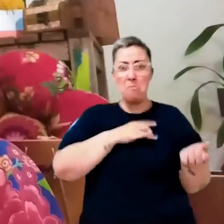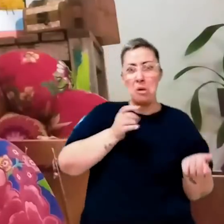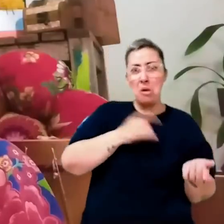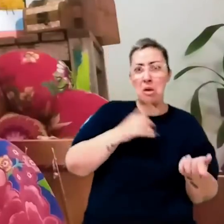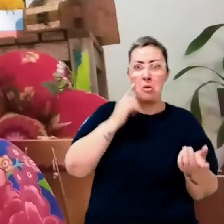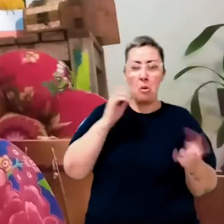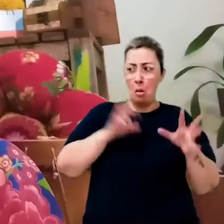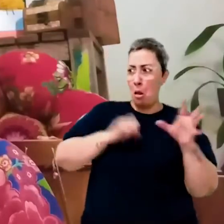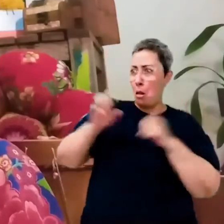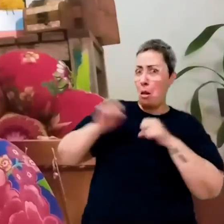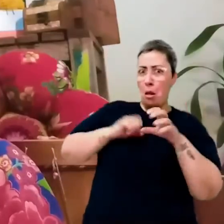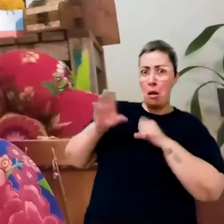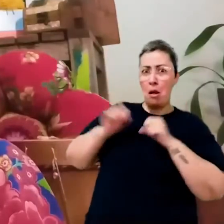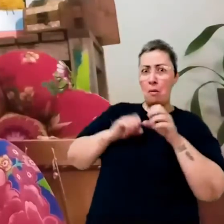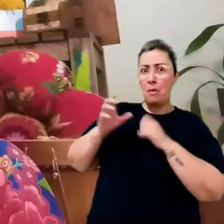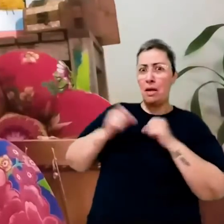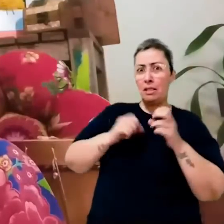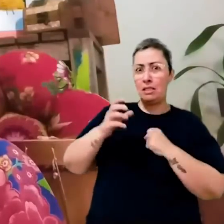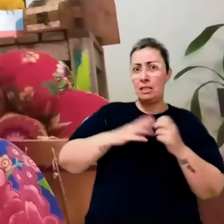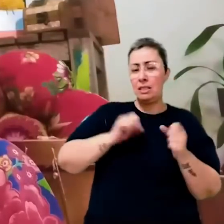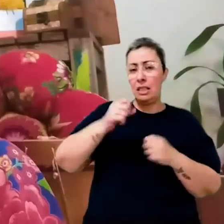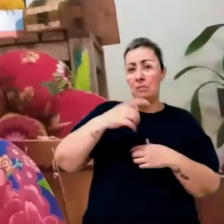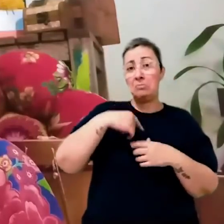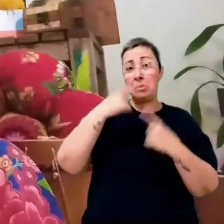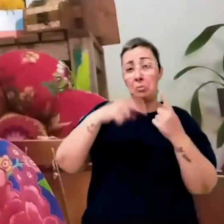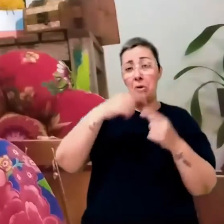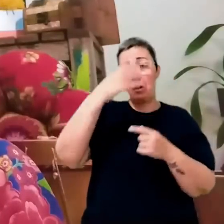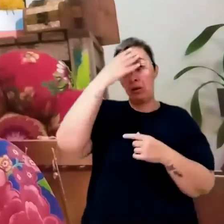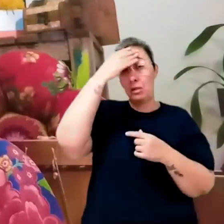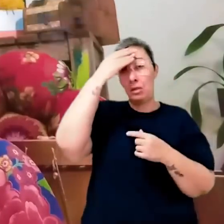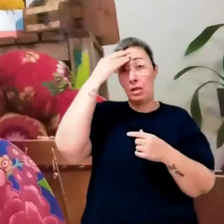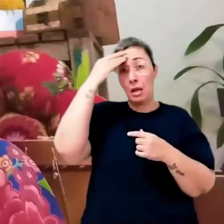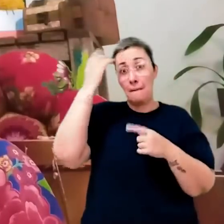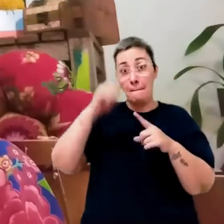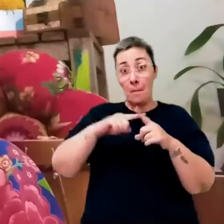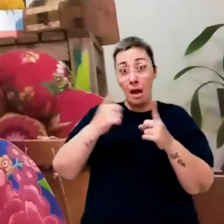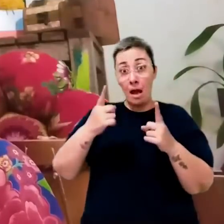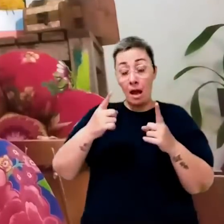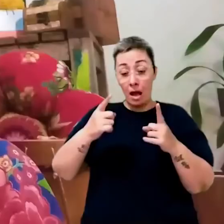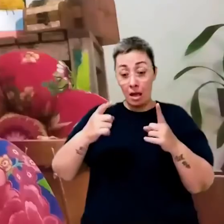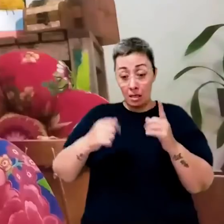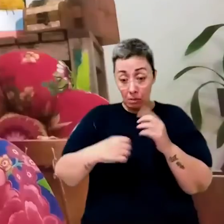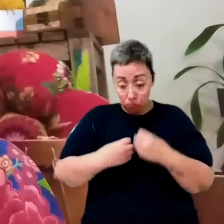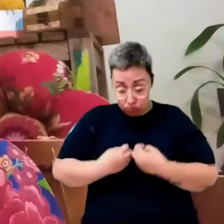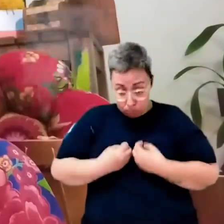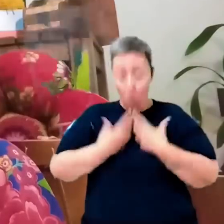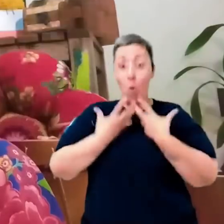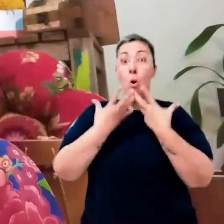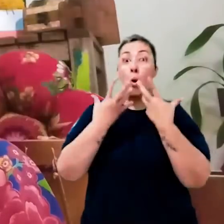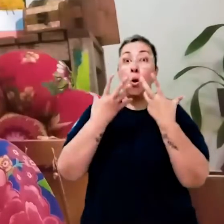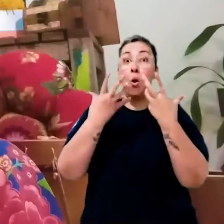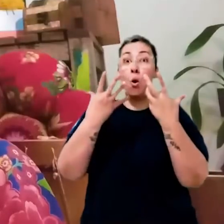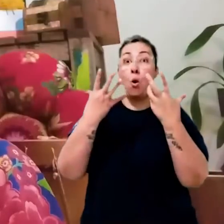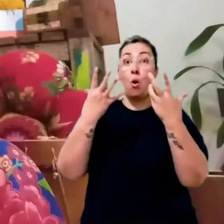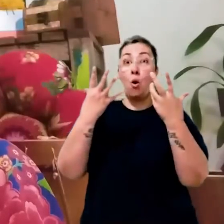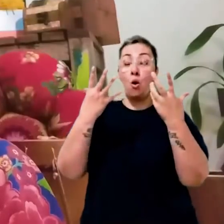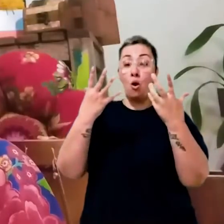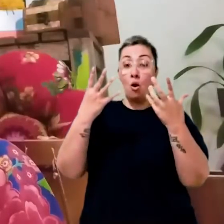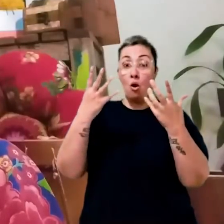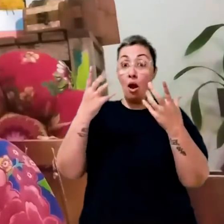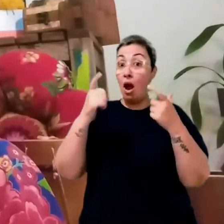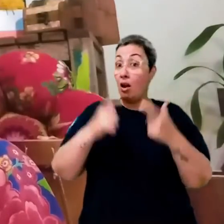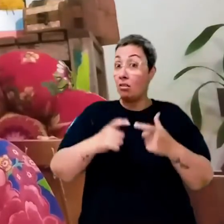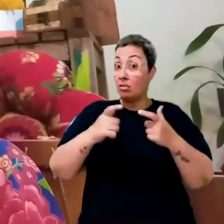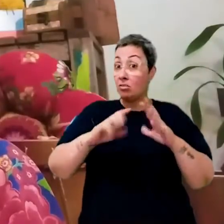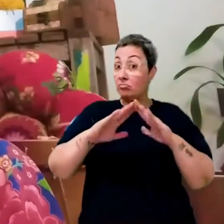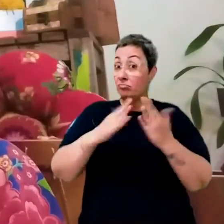outros. Parecem esquecer, mas depois reaparece tudo dentro da pasta da escola,